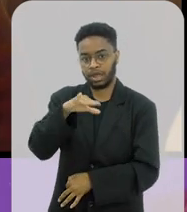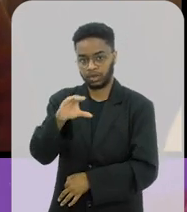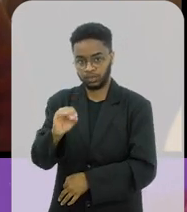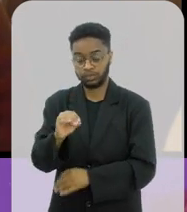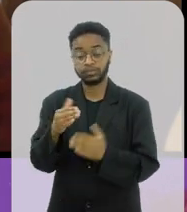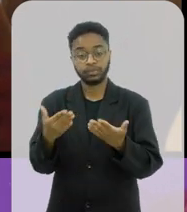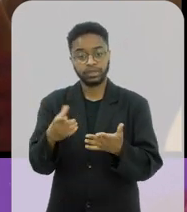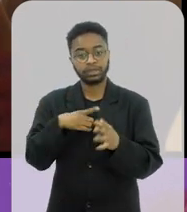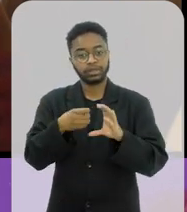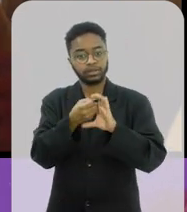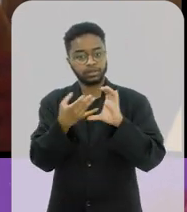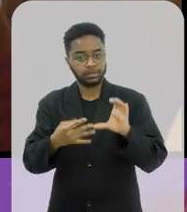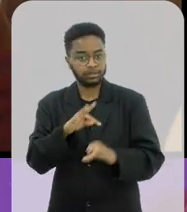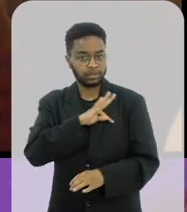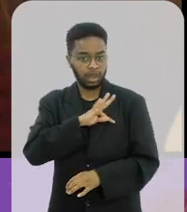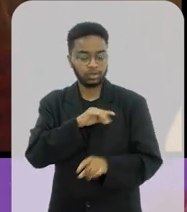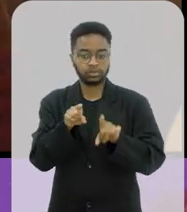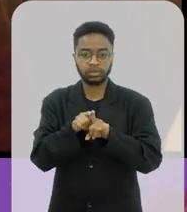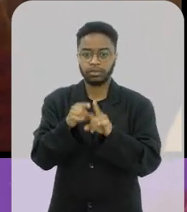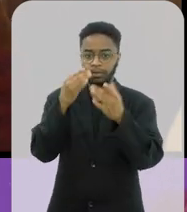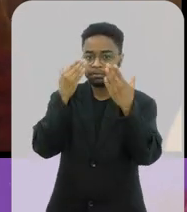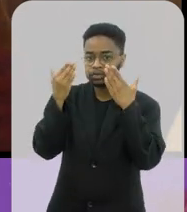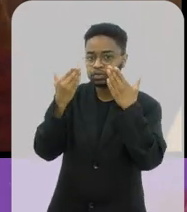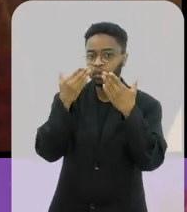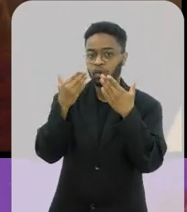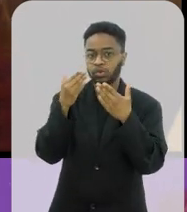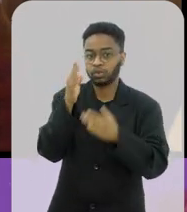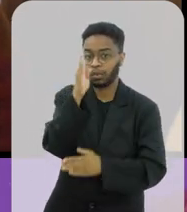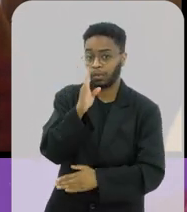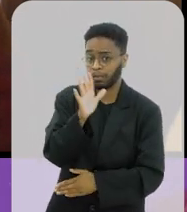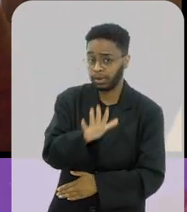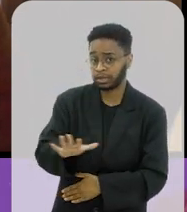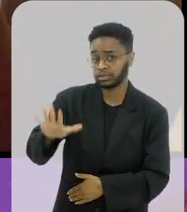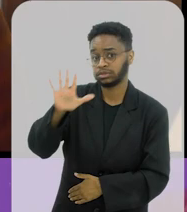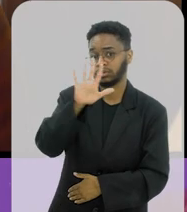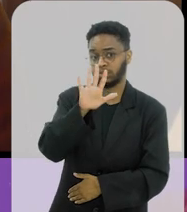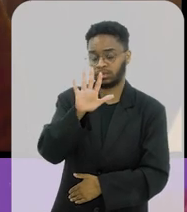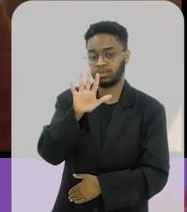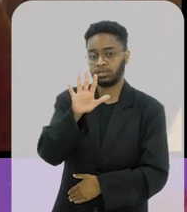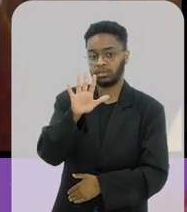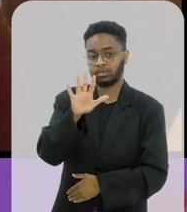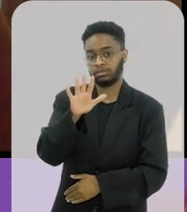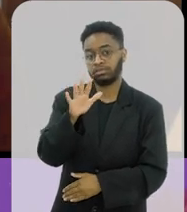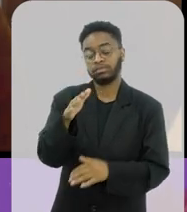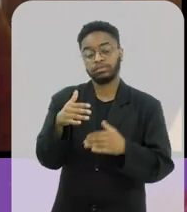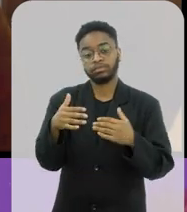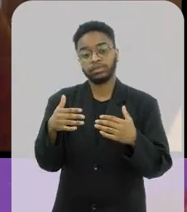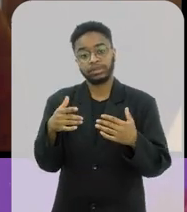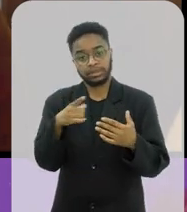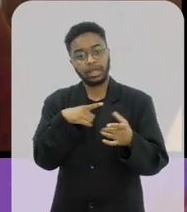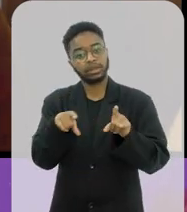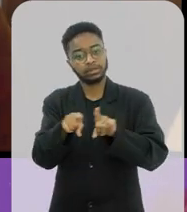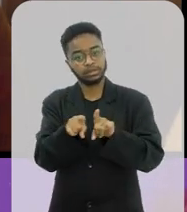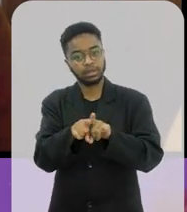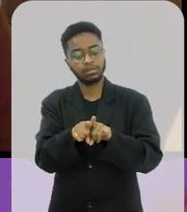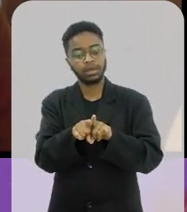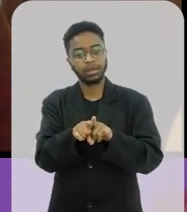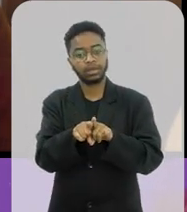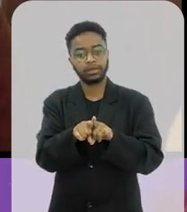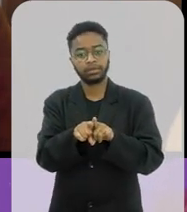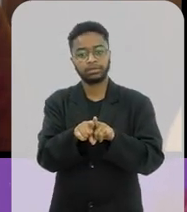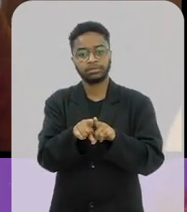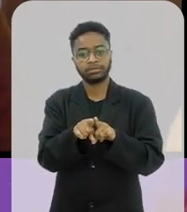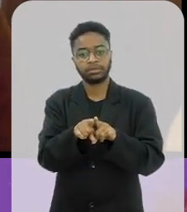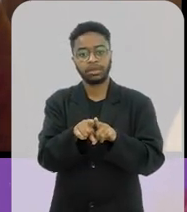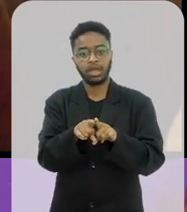do aspecto técnico e psicológico a nível Brasil, quer dizer, a nível nacional, há também